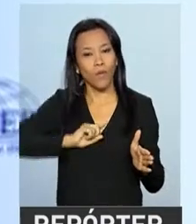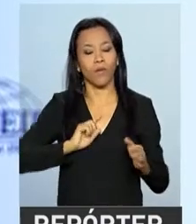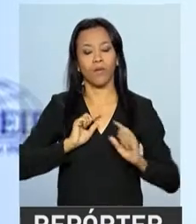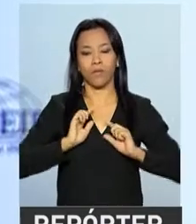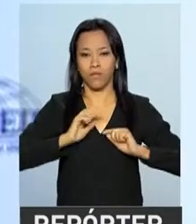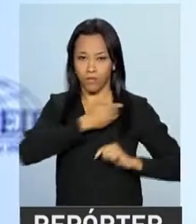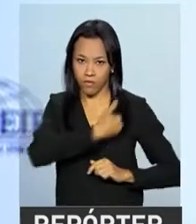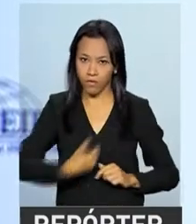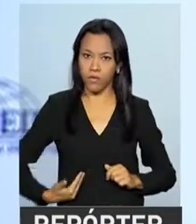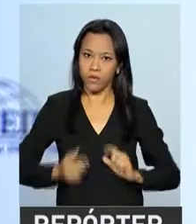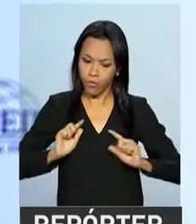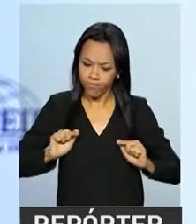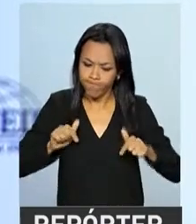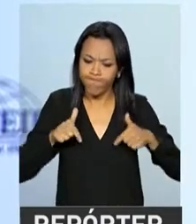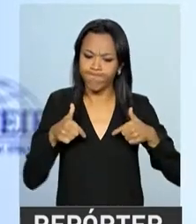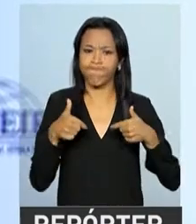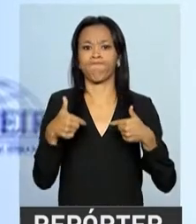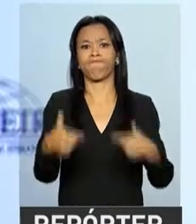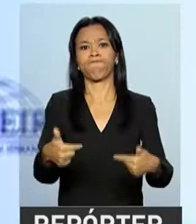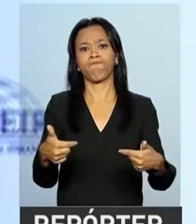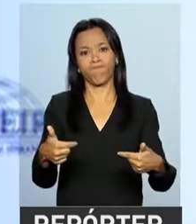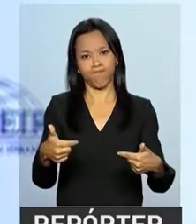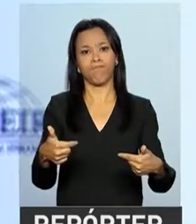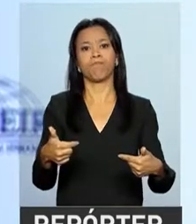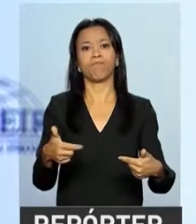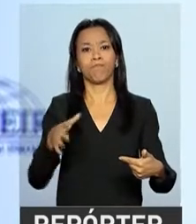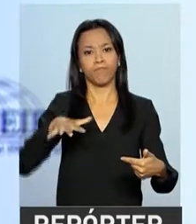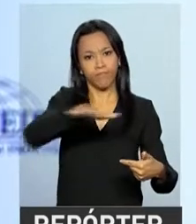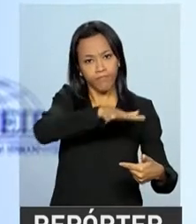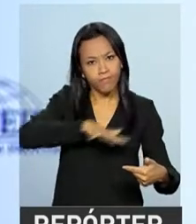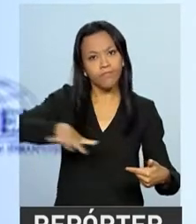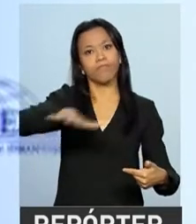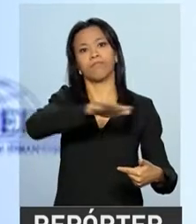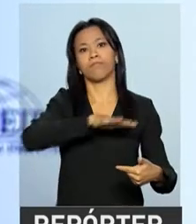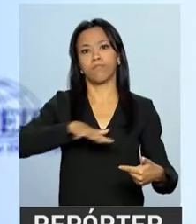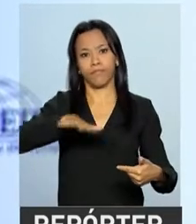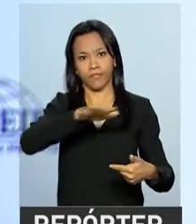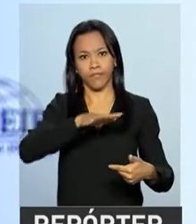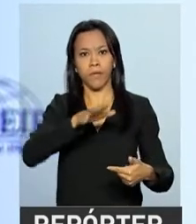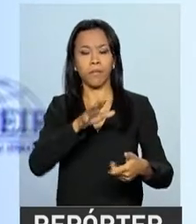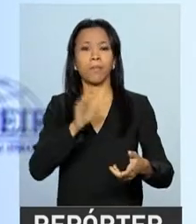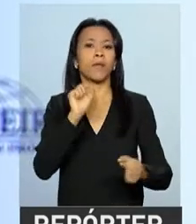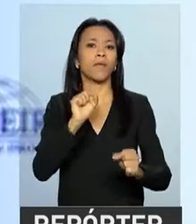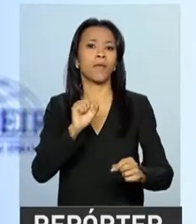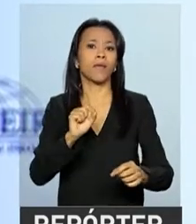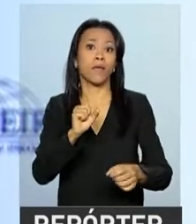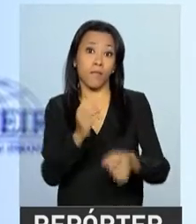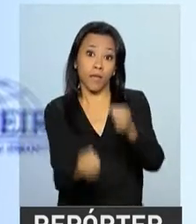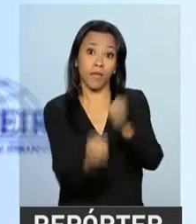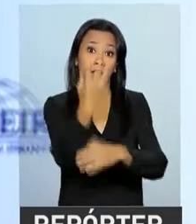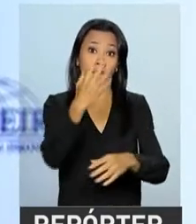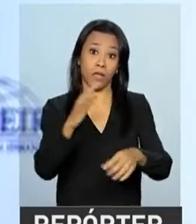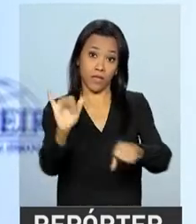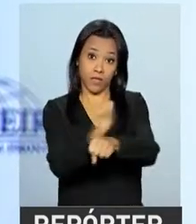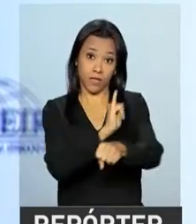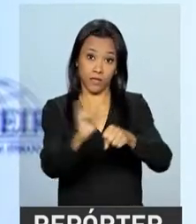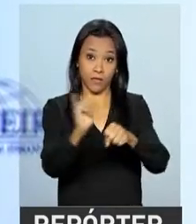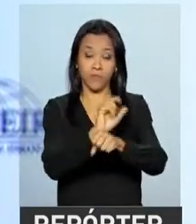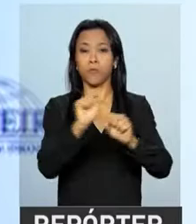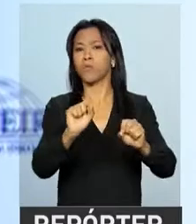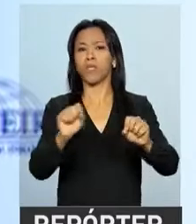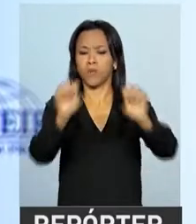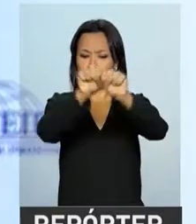estamos colocando todo o empenho, toda a força na total implementação do Portal Único do